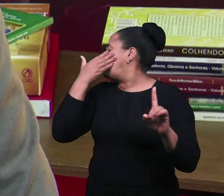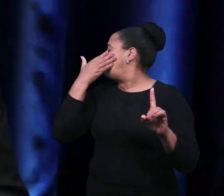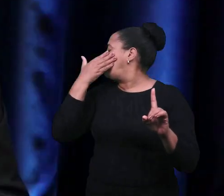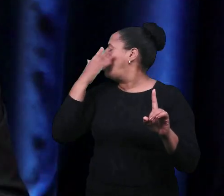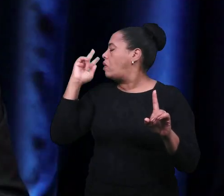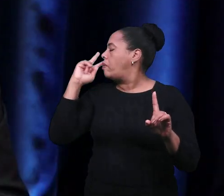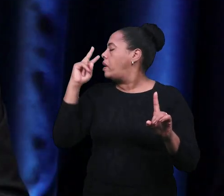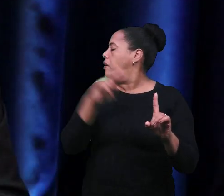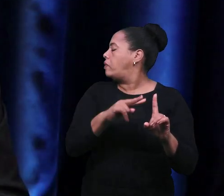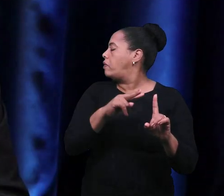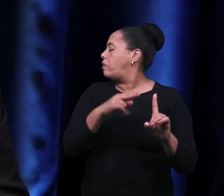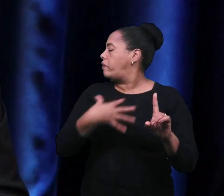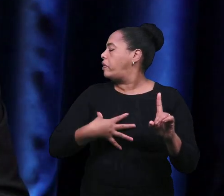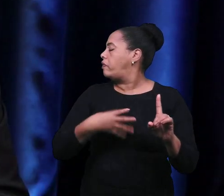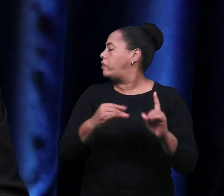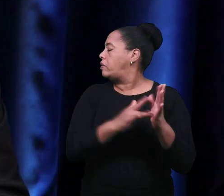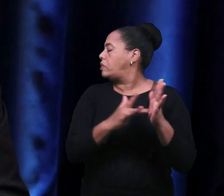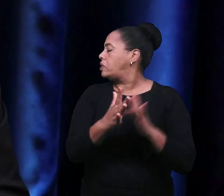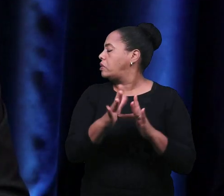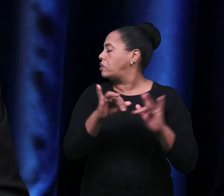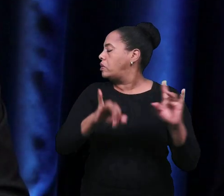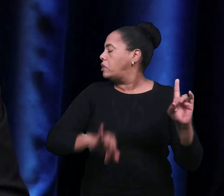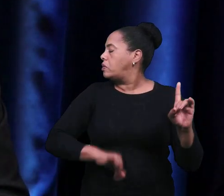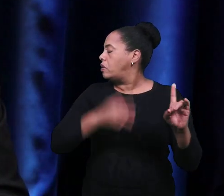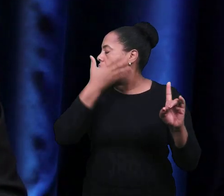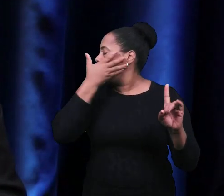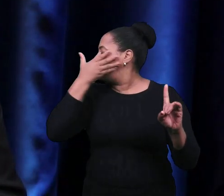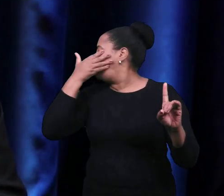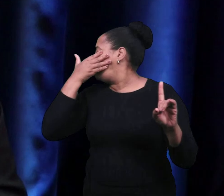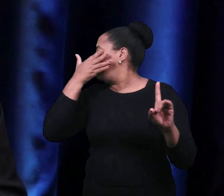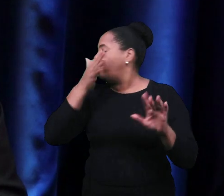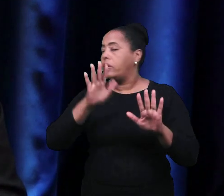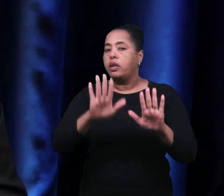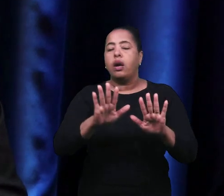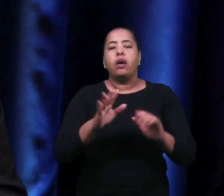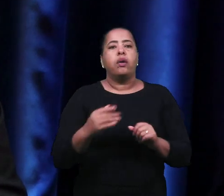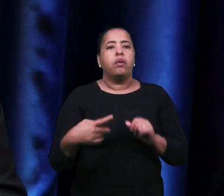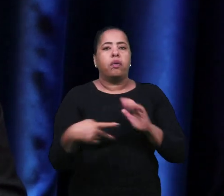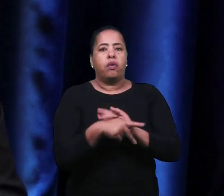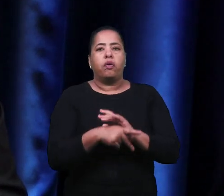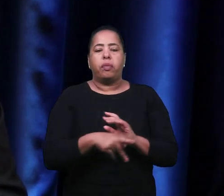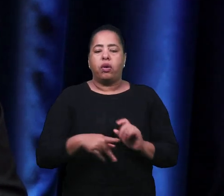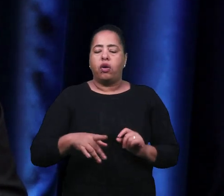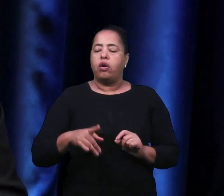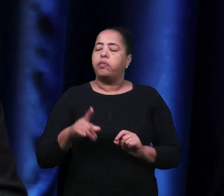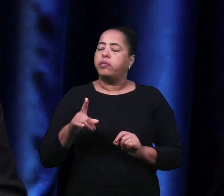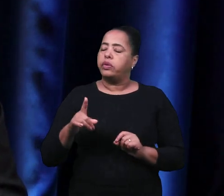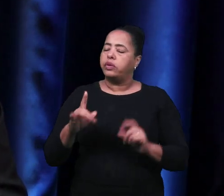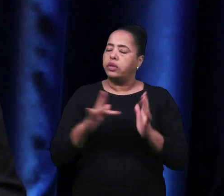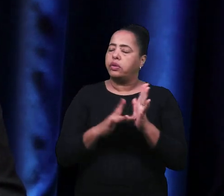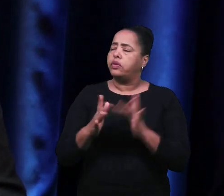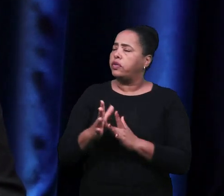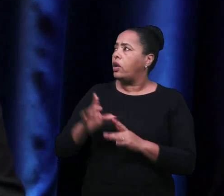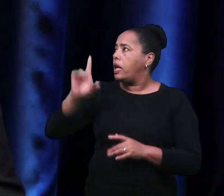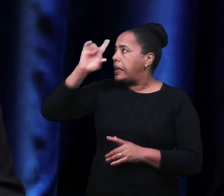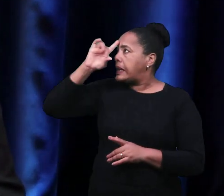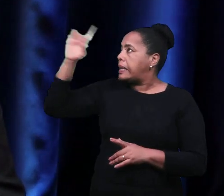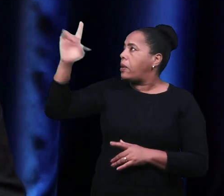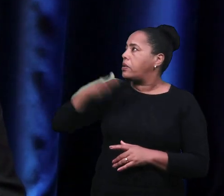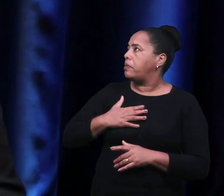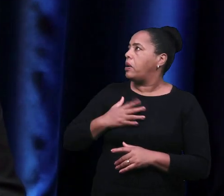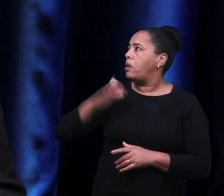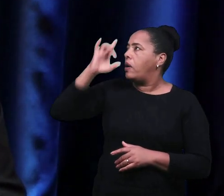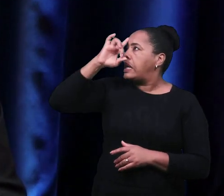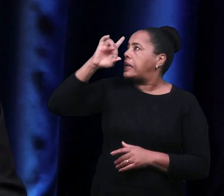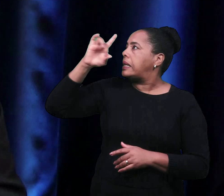filho, né? É algo muito profundo, sim, né? Quer dizer, o próprio Senhor Jesus diz: Deus meu, por que me desamparaste? Aquele momento